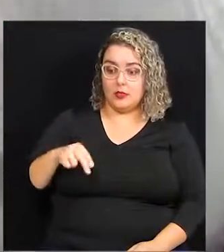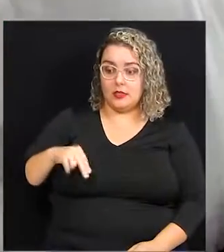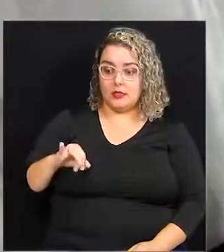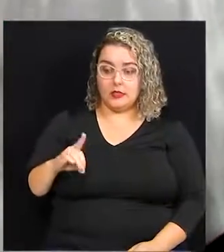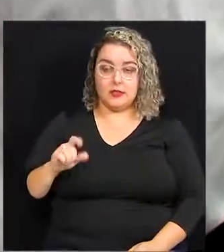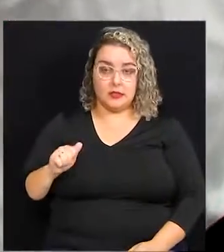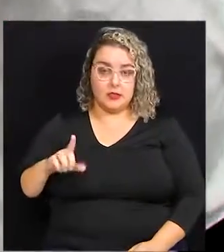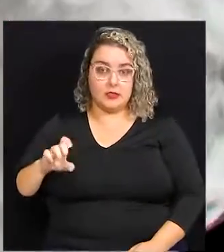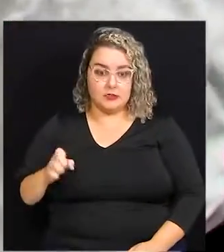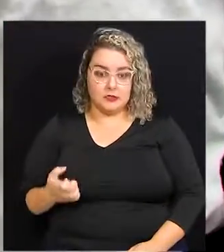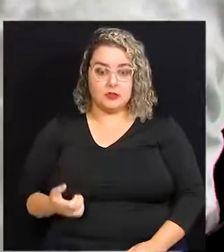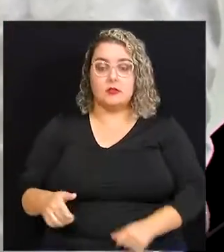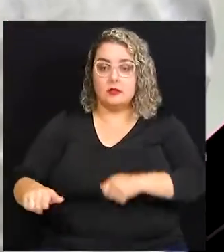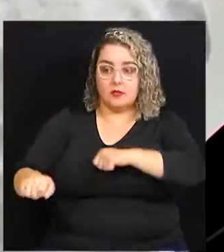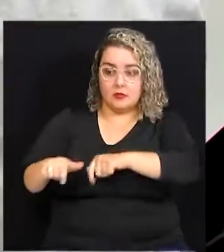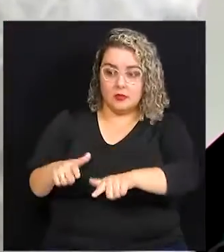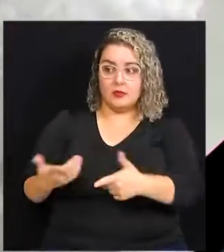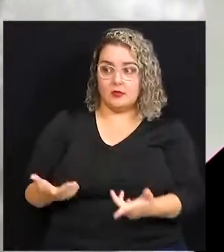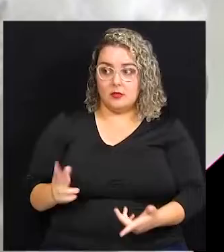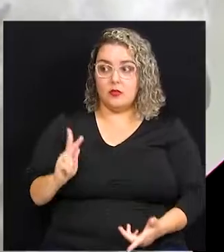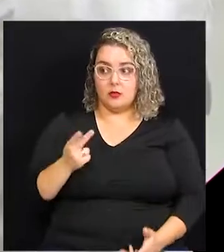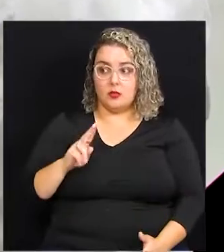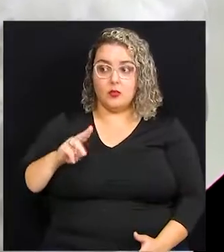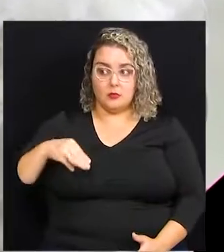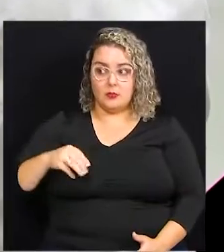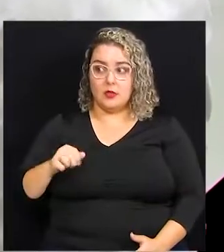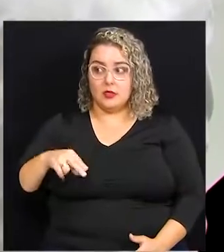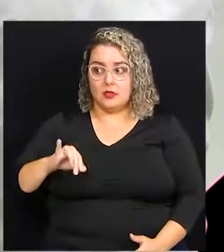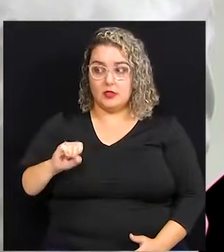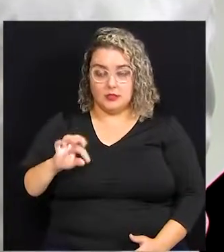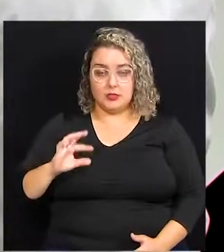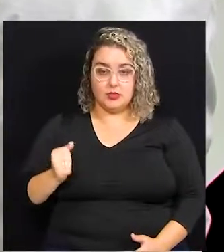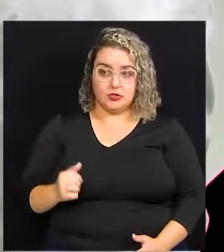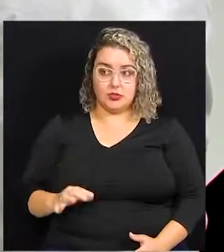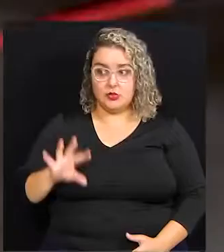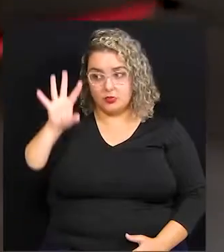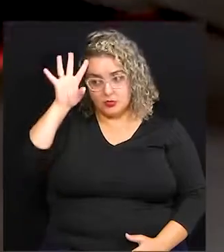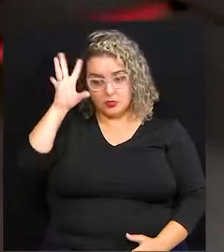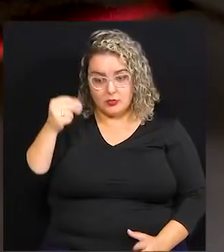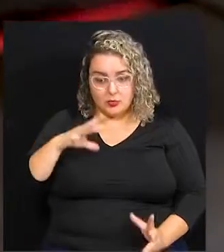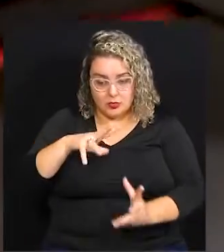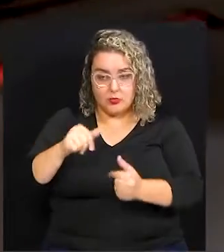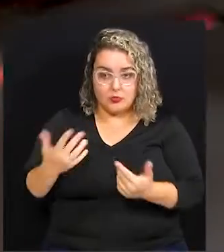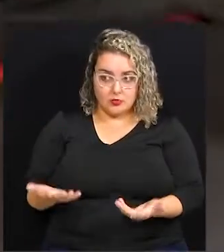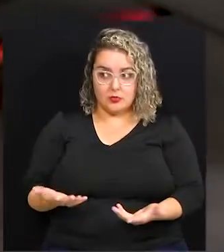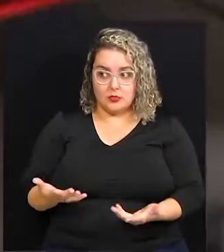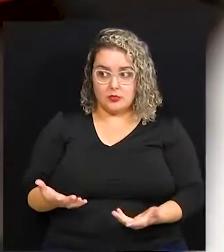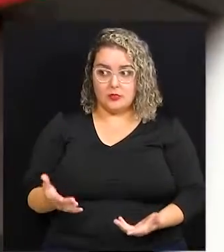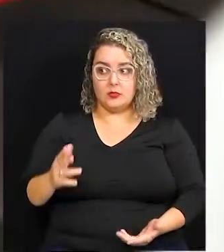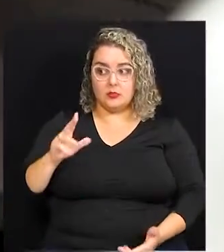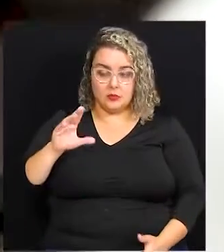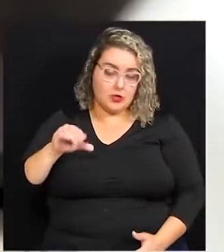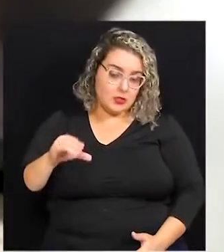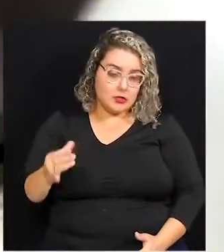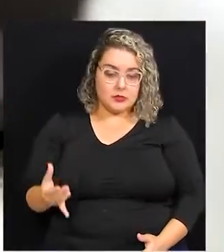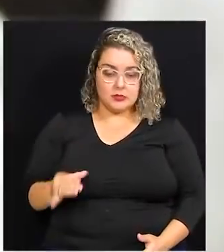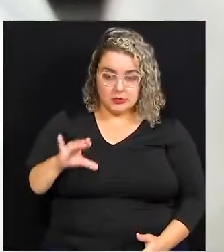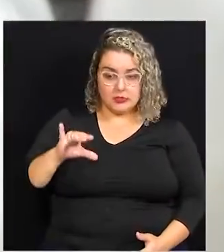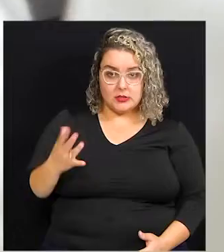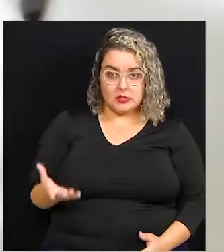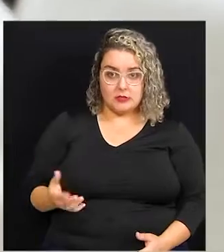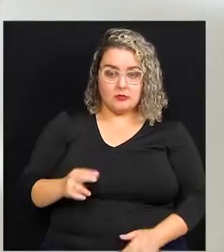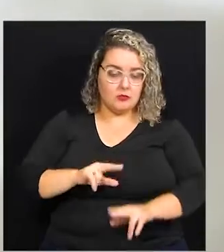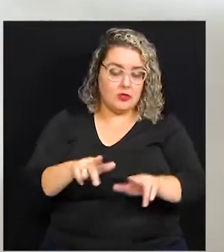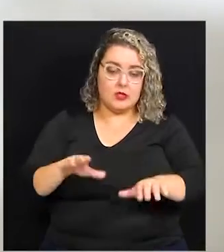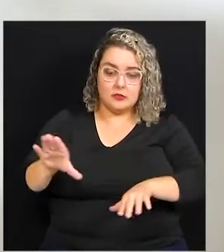a gente sair da graduação com a formação humana, tipo humanística, né? Todo o conhecimento geral de mundo. Então, acho que na ciência você pode